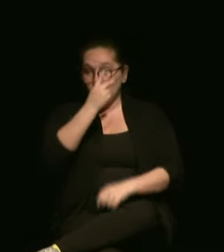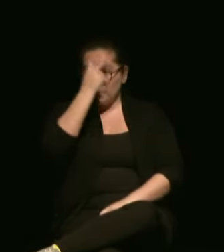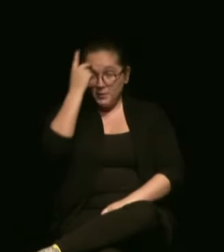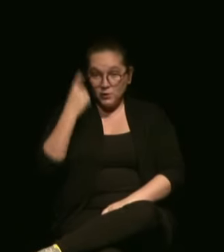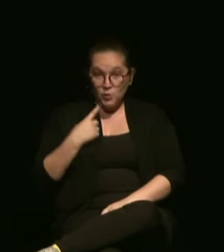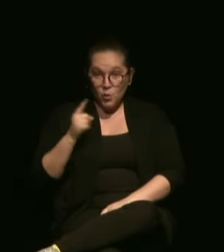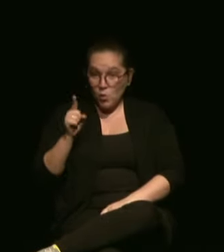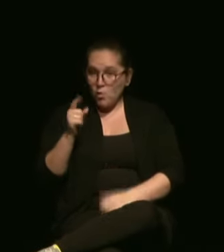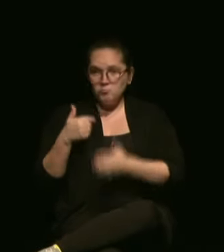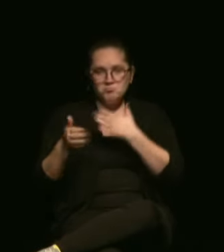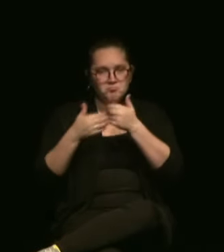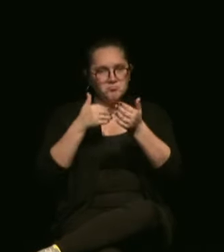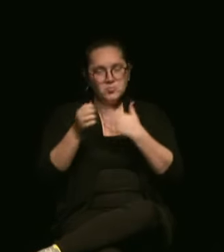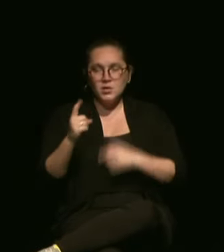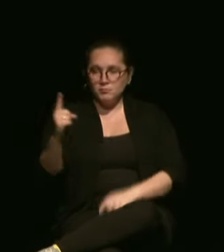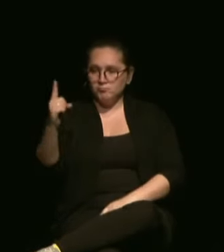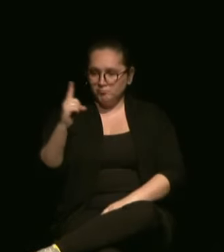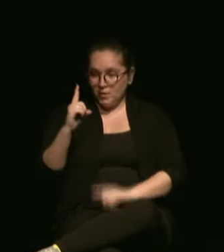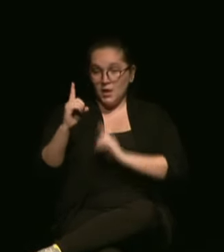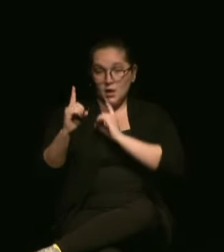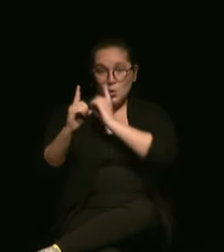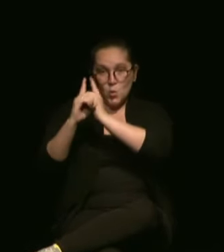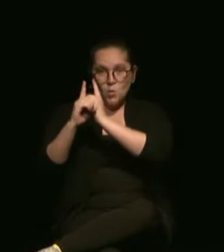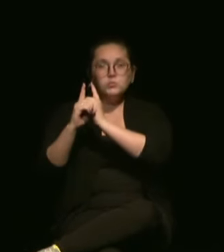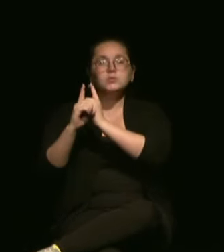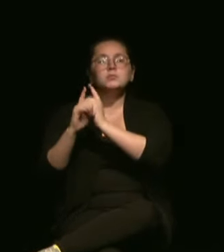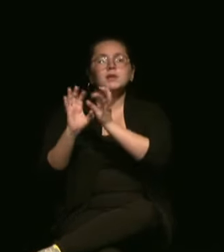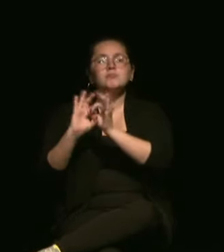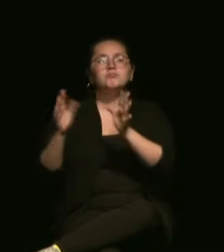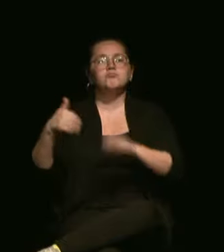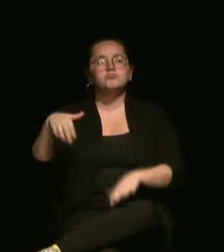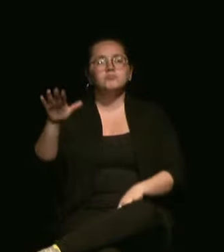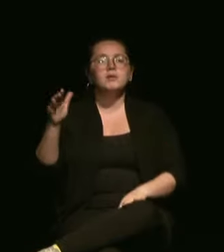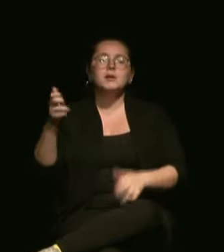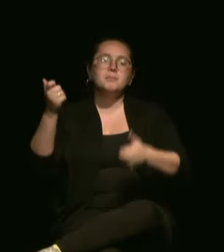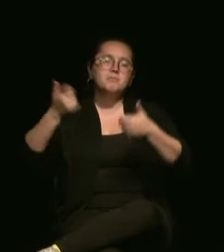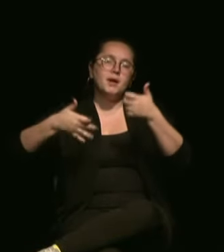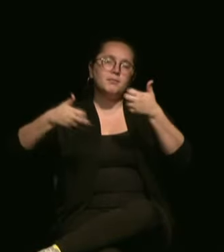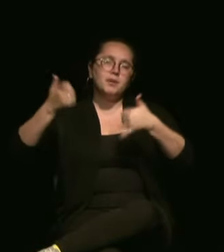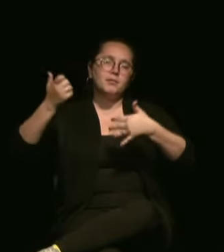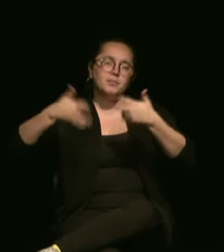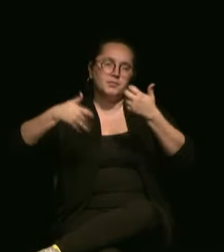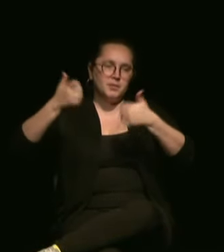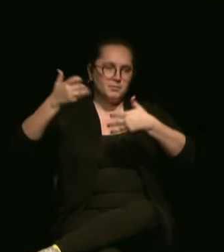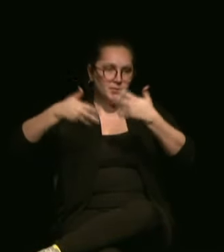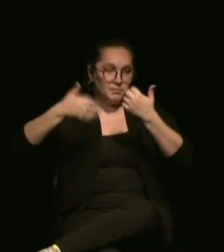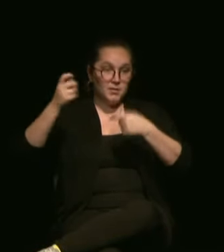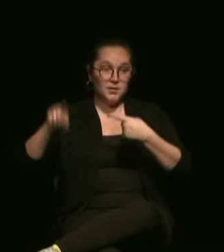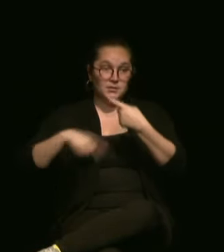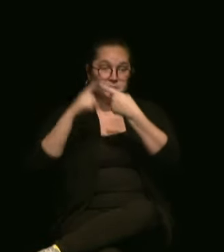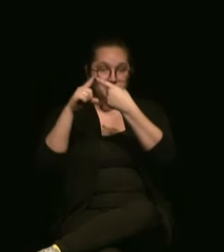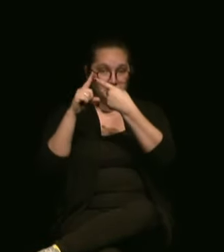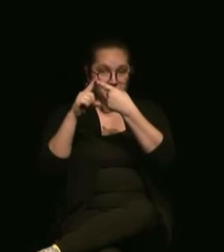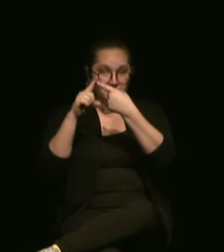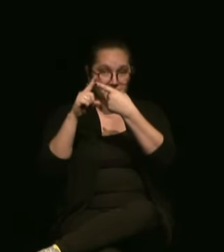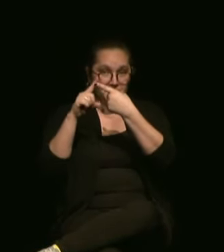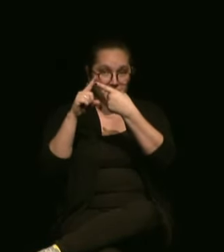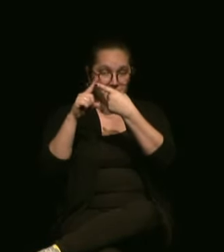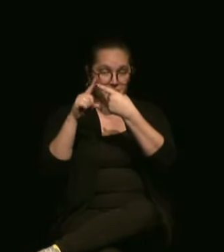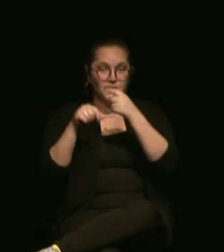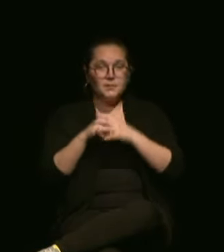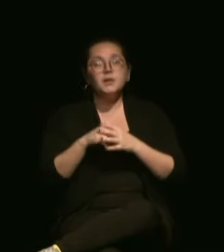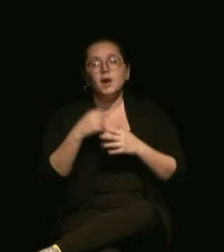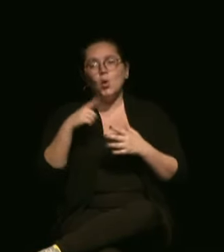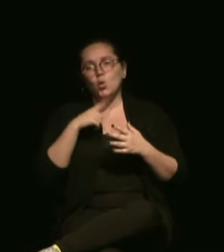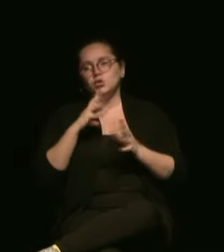ele deixa essa pessoa falar. São seis as características das quais eu vou falar para vocês, sobre as quais eu vou